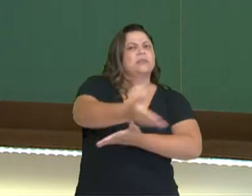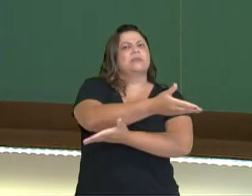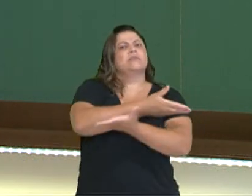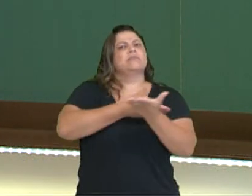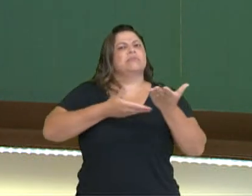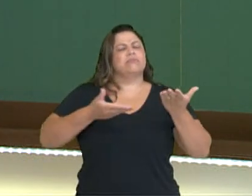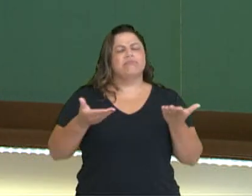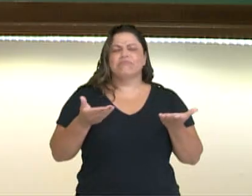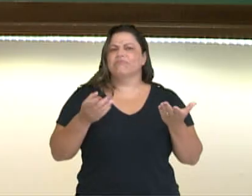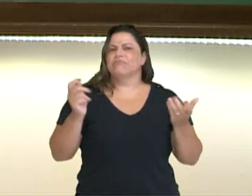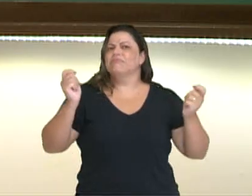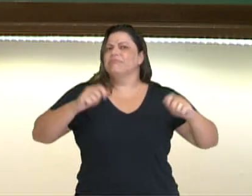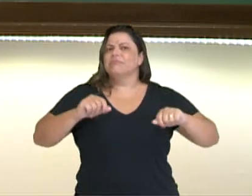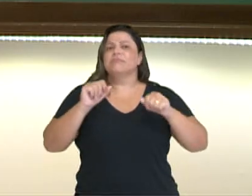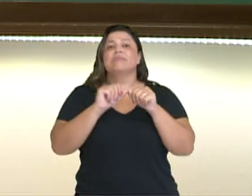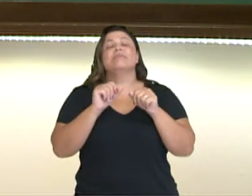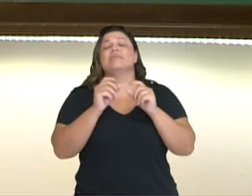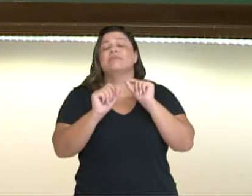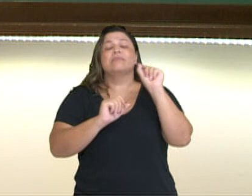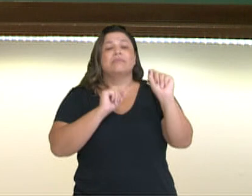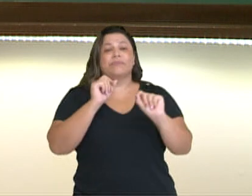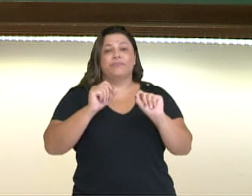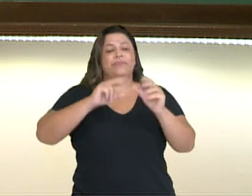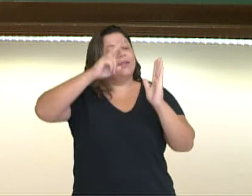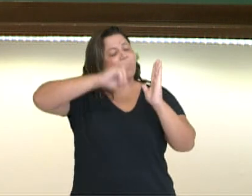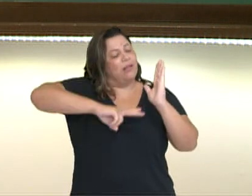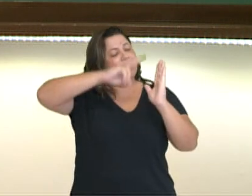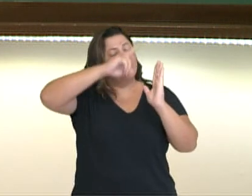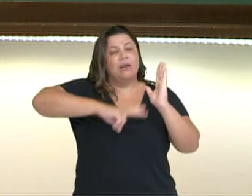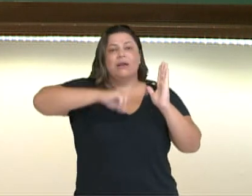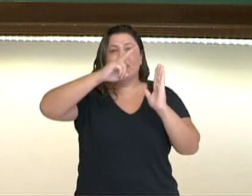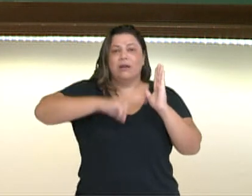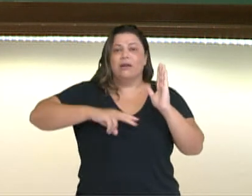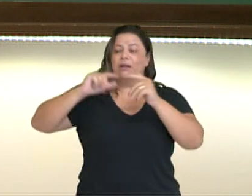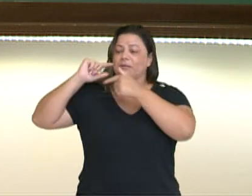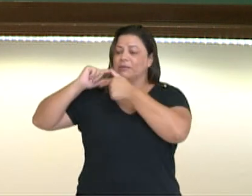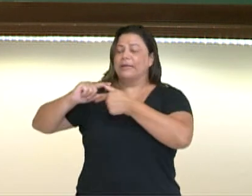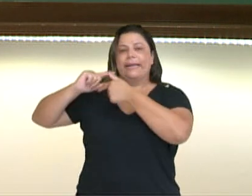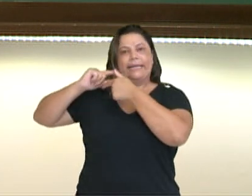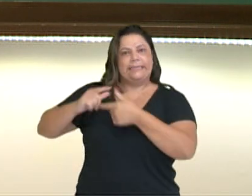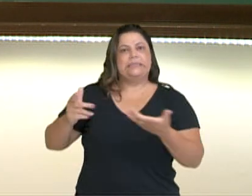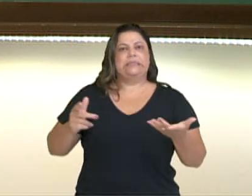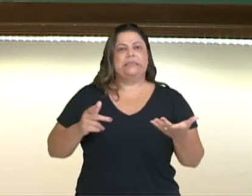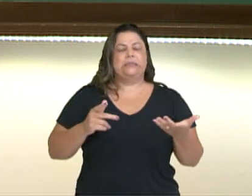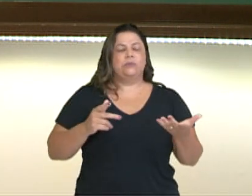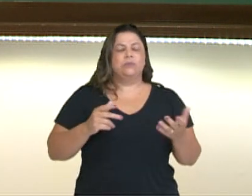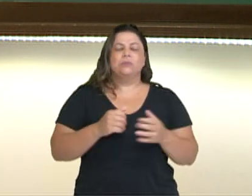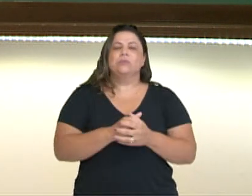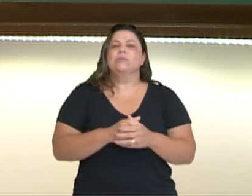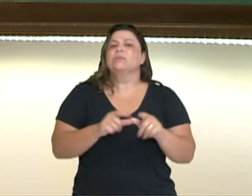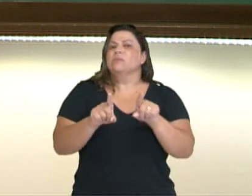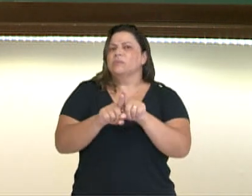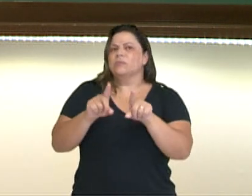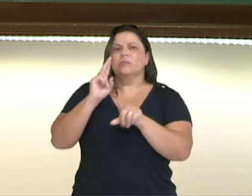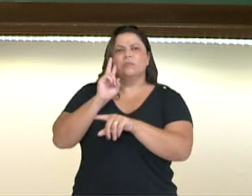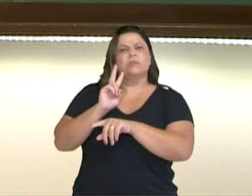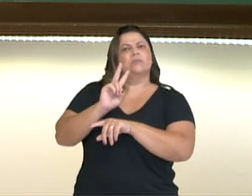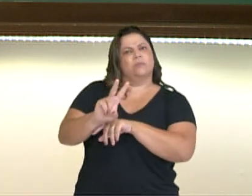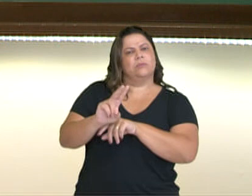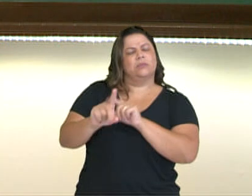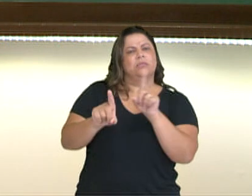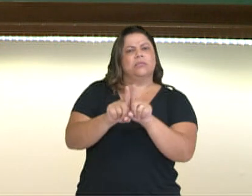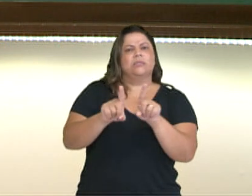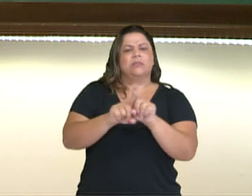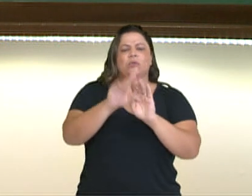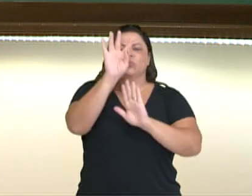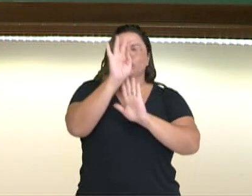quê? Ler clássicos. Vimos que a intertextualidade se deu aqui com